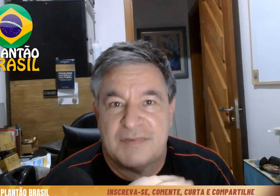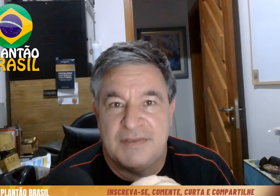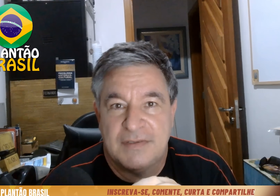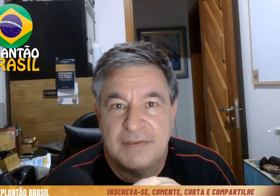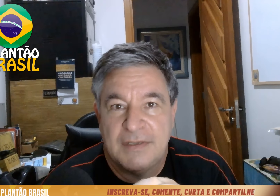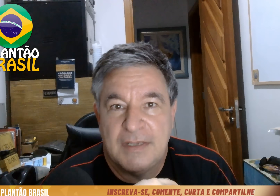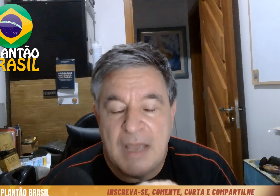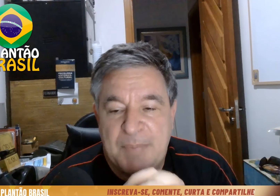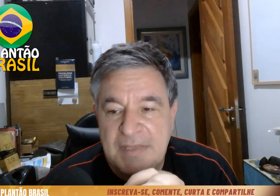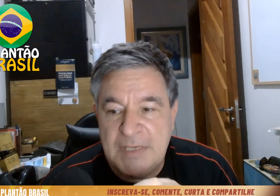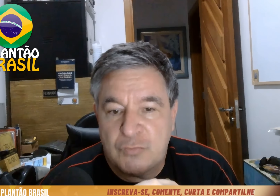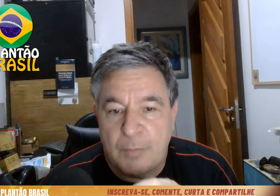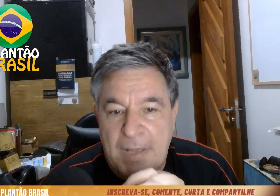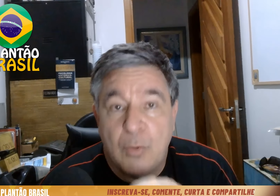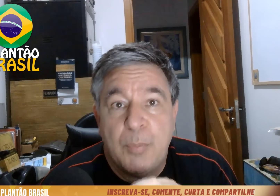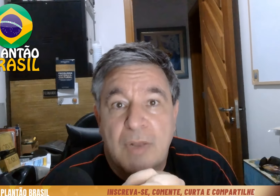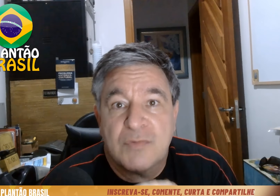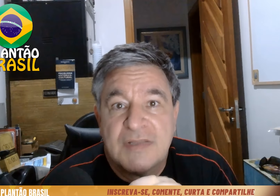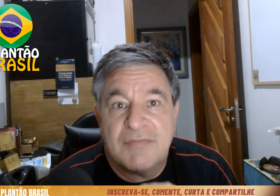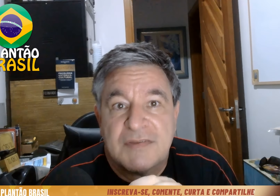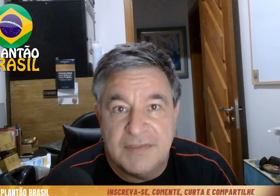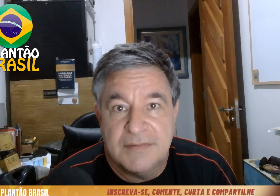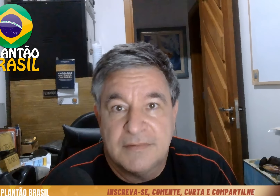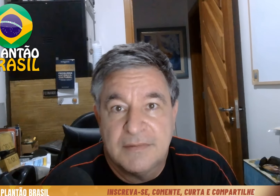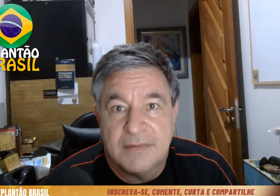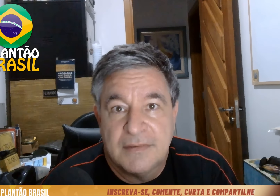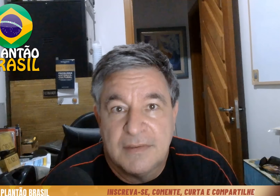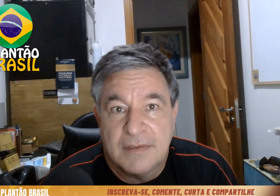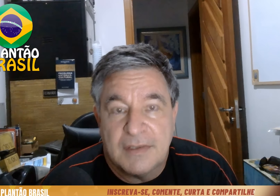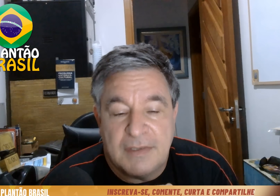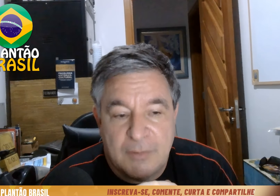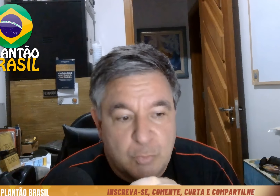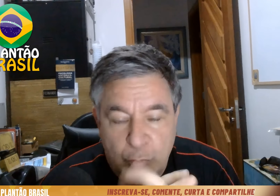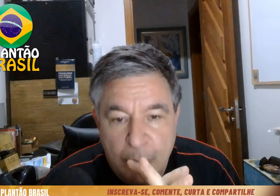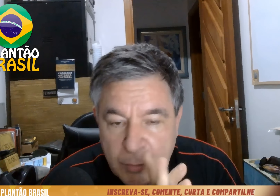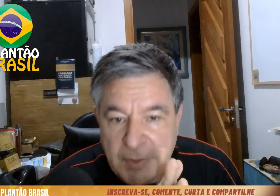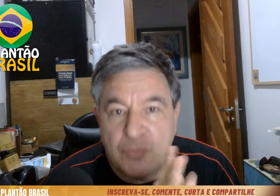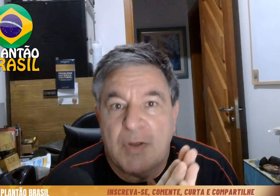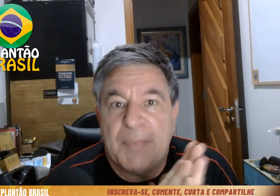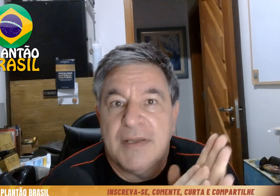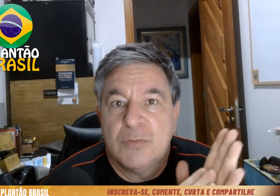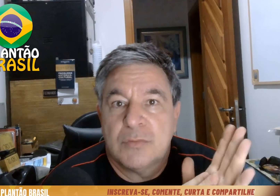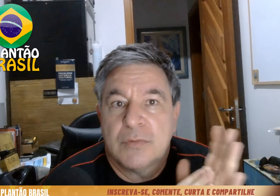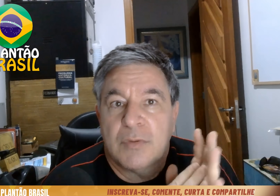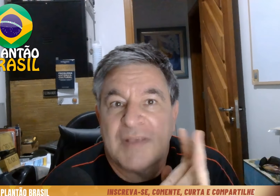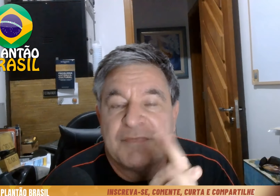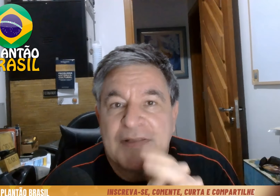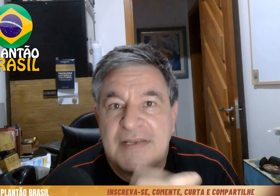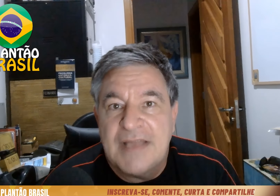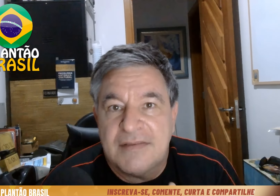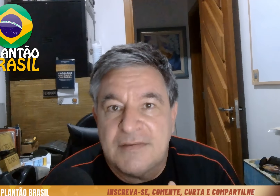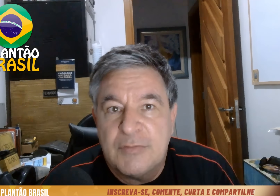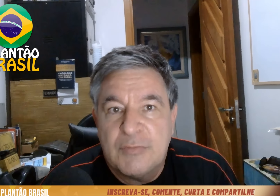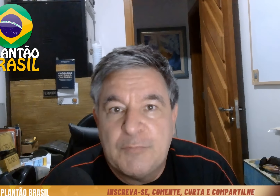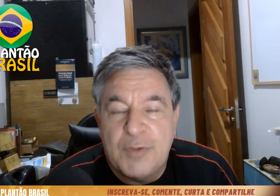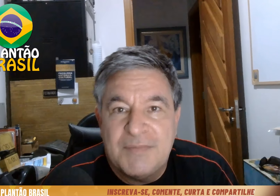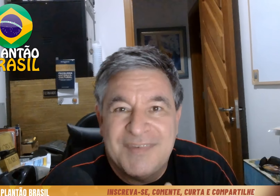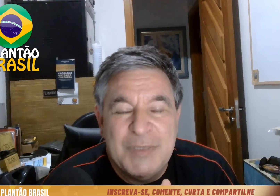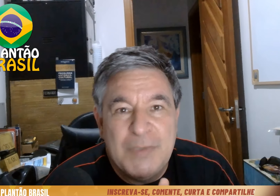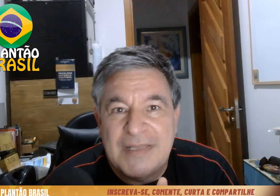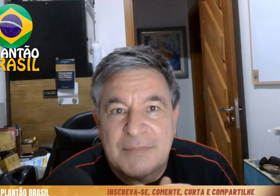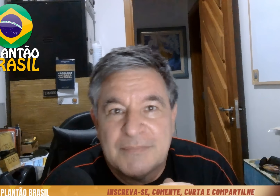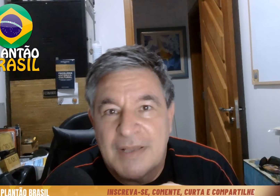questão da vacina. A pandemia só parou por causa da vacina. Todo mundo vai continuar pegando, mas a fatalidade